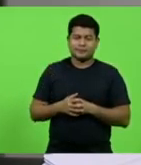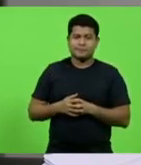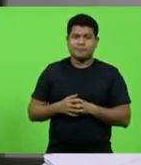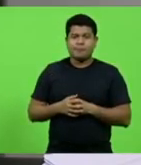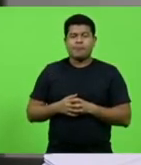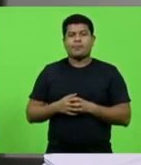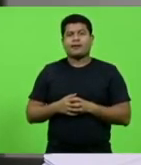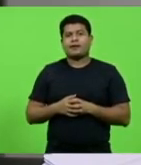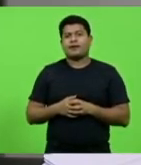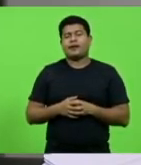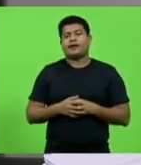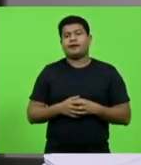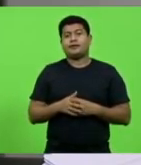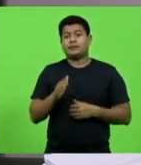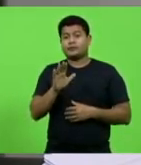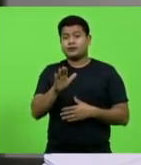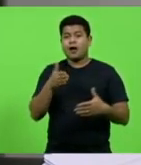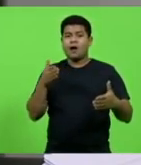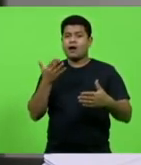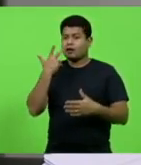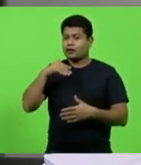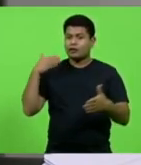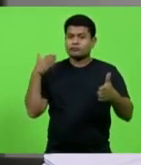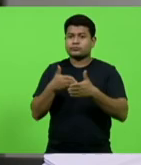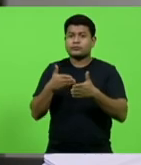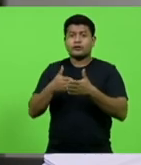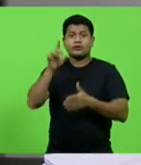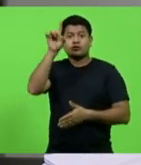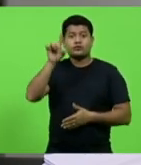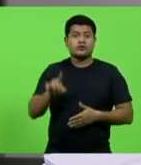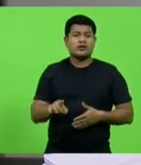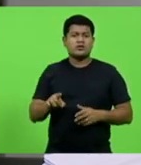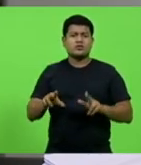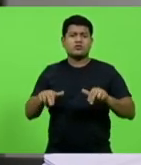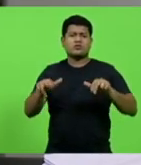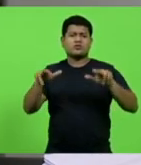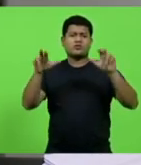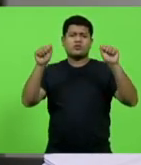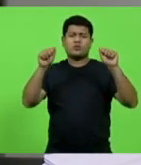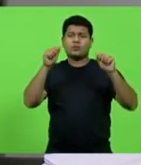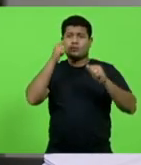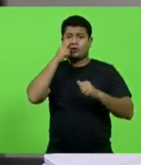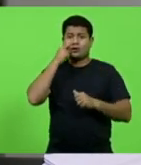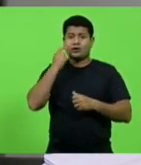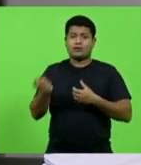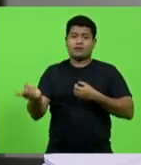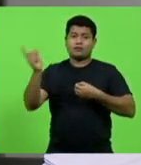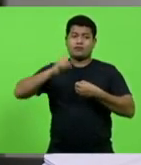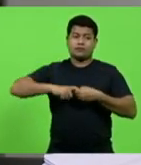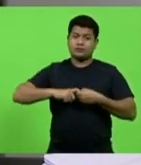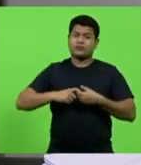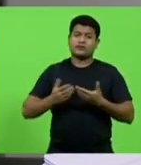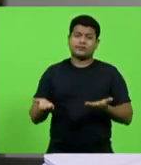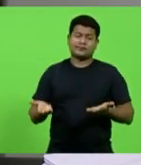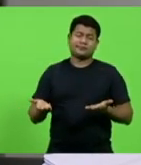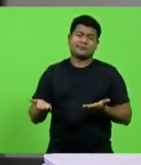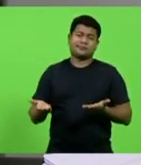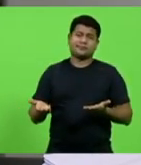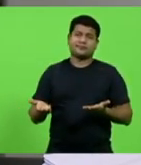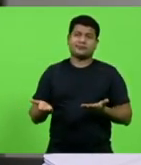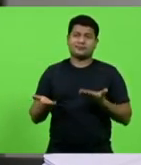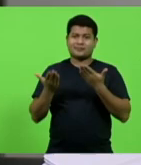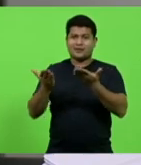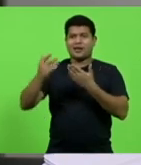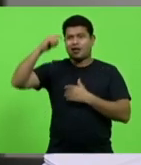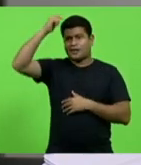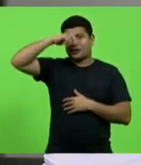Privar uma criança de ter esse direito que nunca mais volta, gente. Maurício,